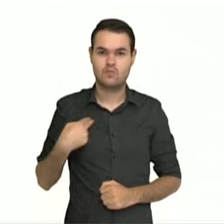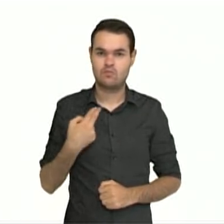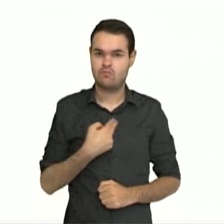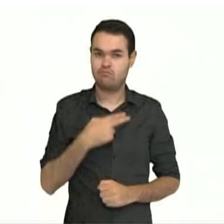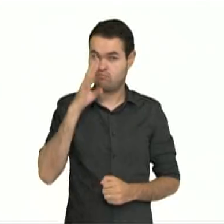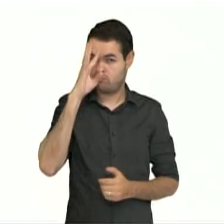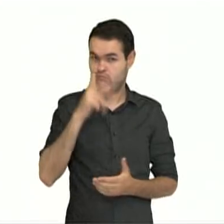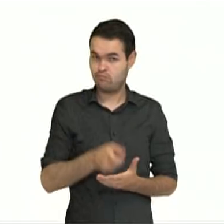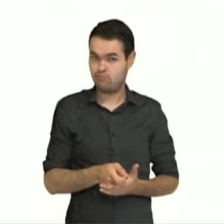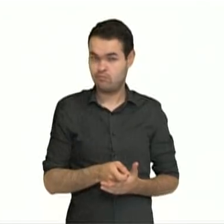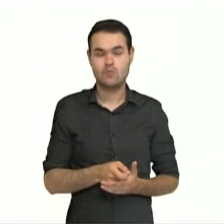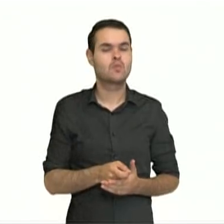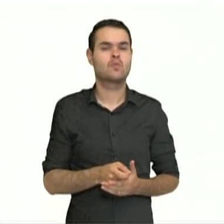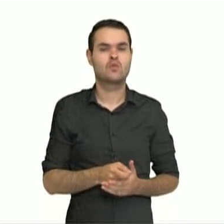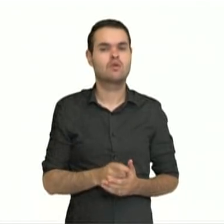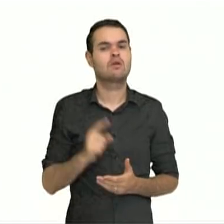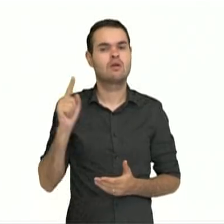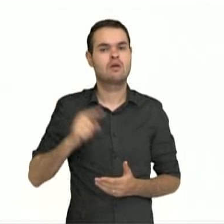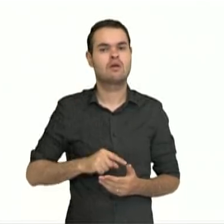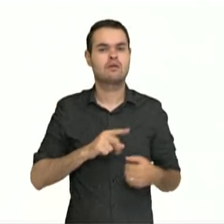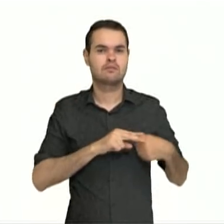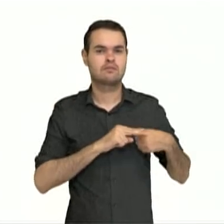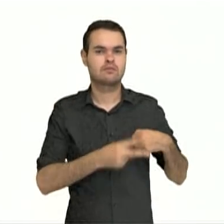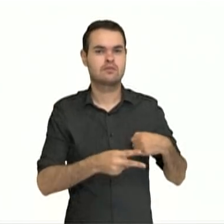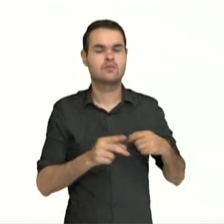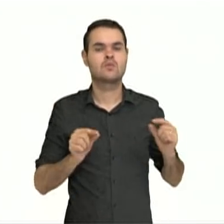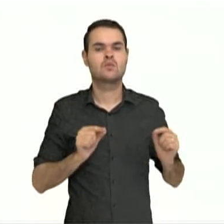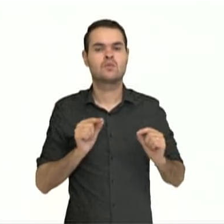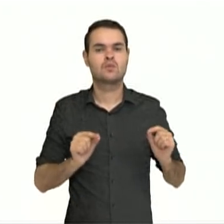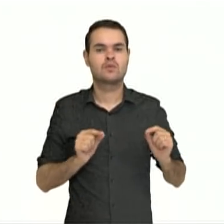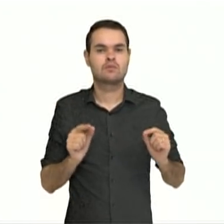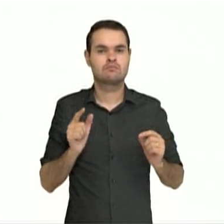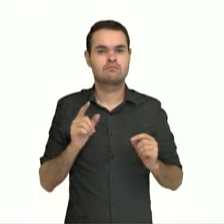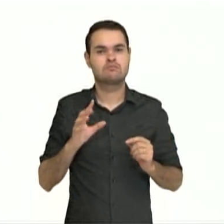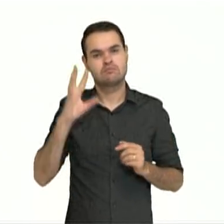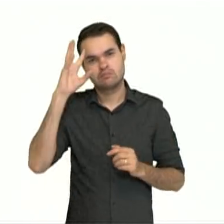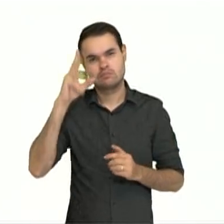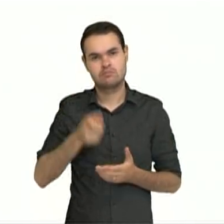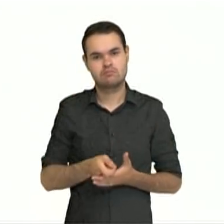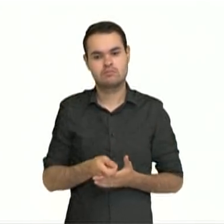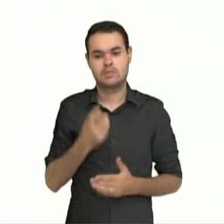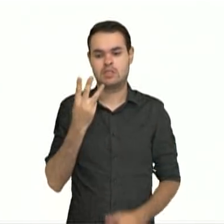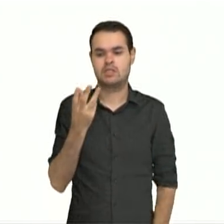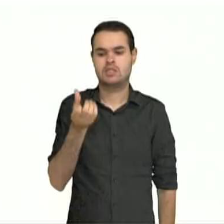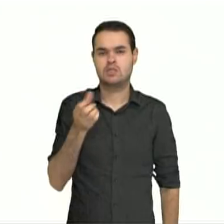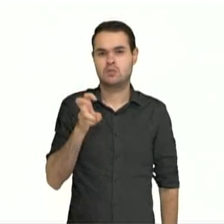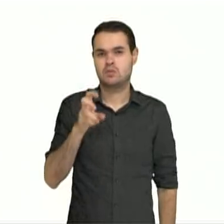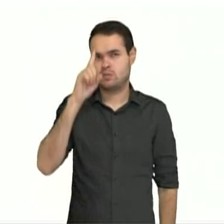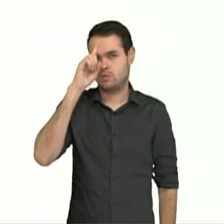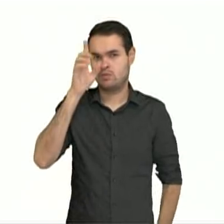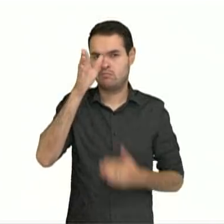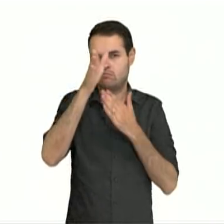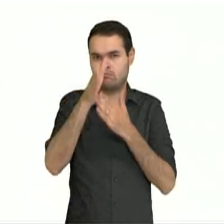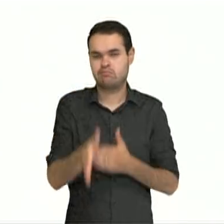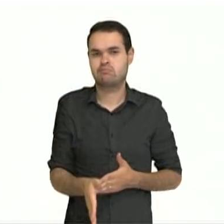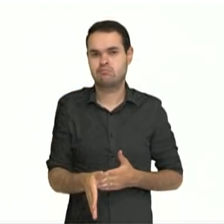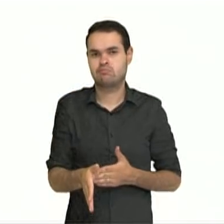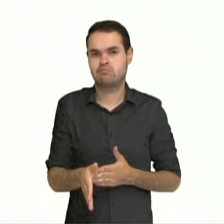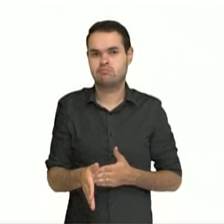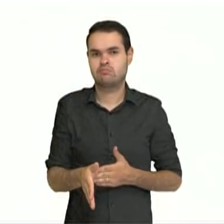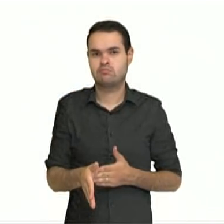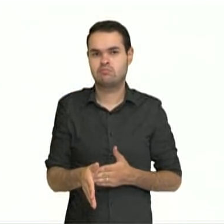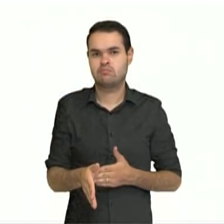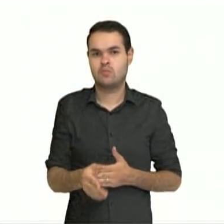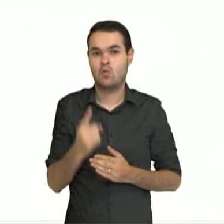estabelecemos, também podemos considerar como consequência. Estabelecemos ali 365 dias como a marcação de